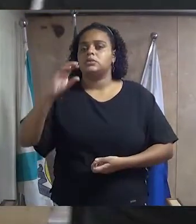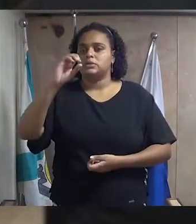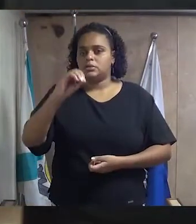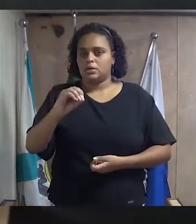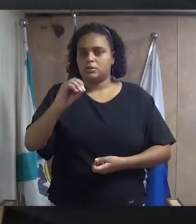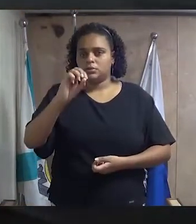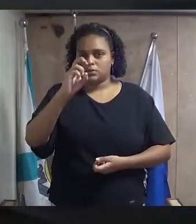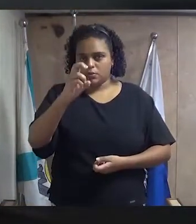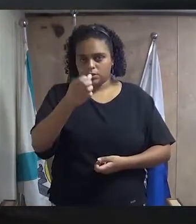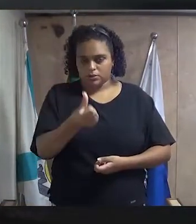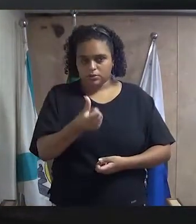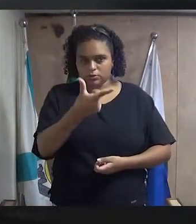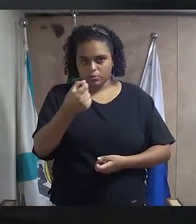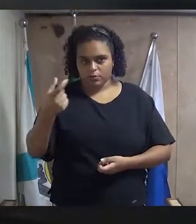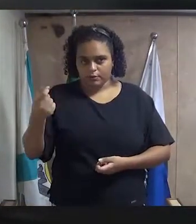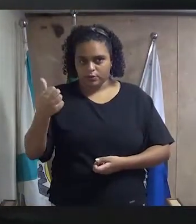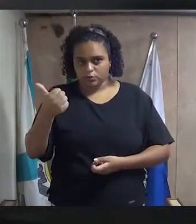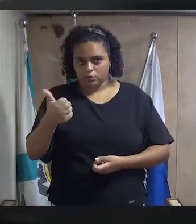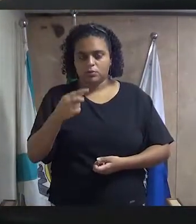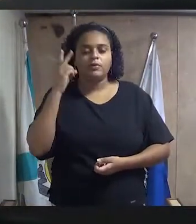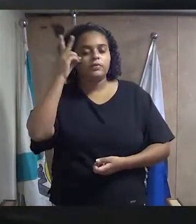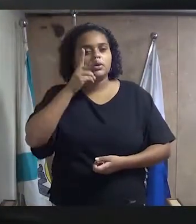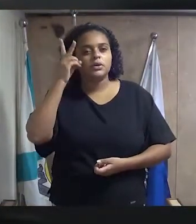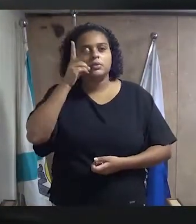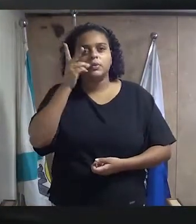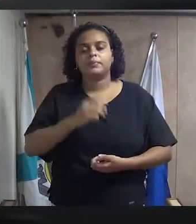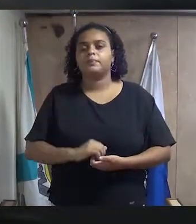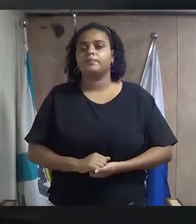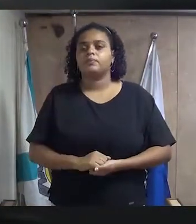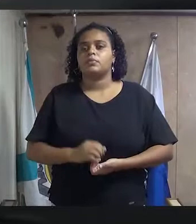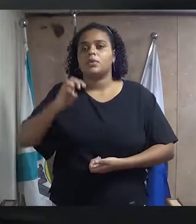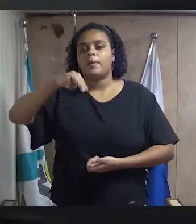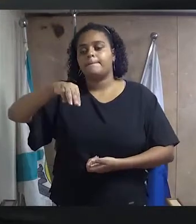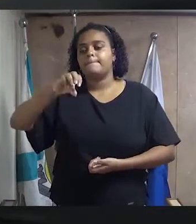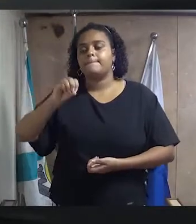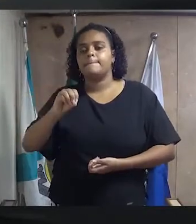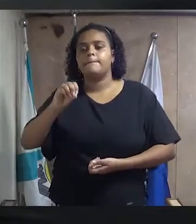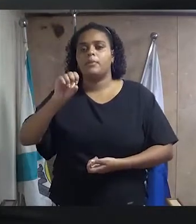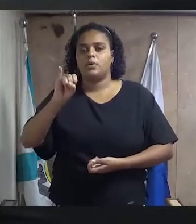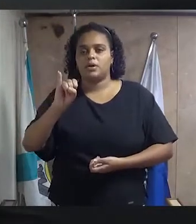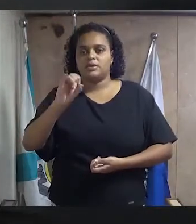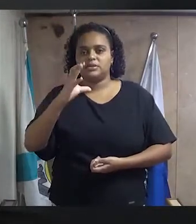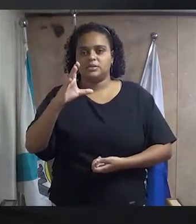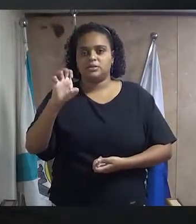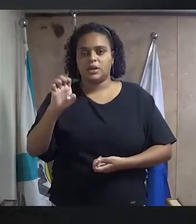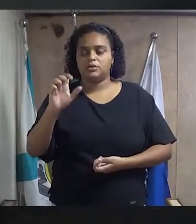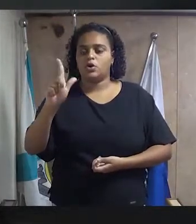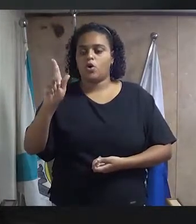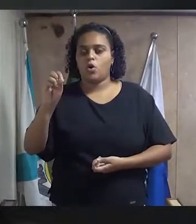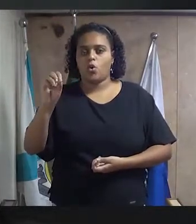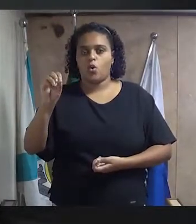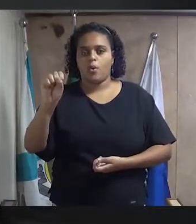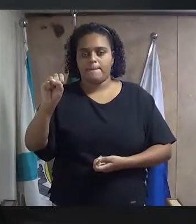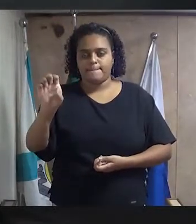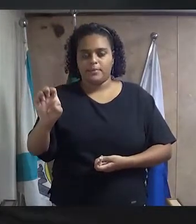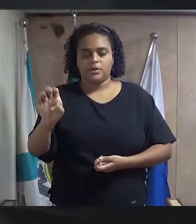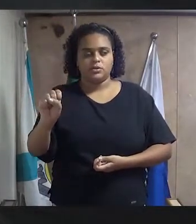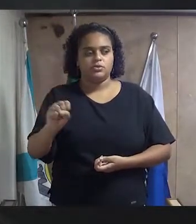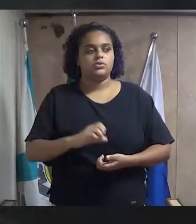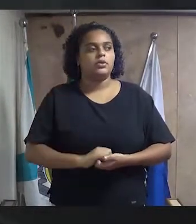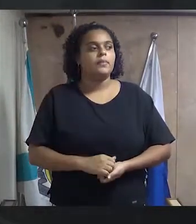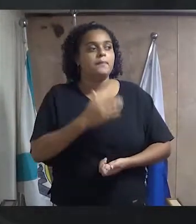056 de 2021, eu excelentíssimo senhor vereador Moisés Luiz Gomes, solicitando